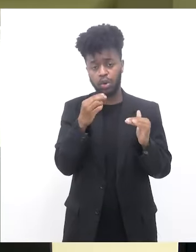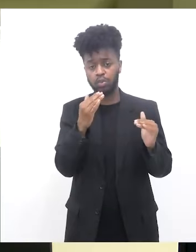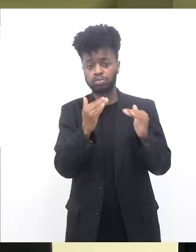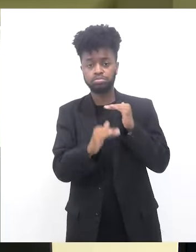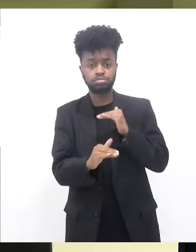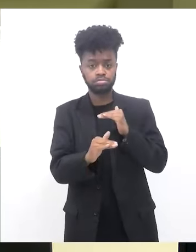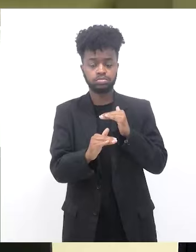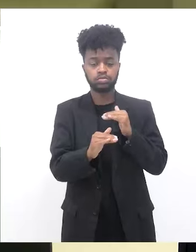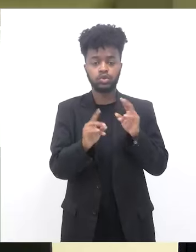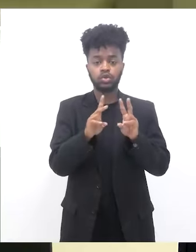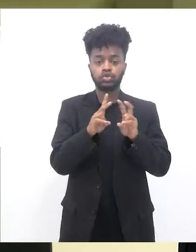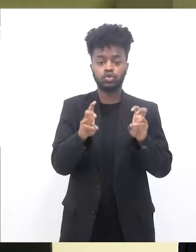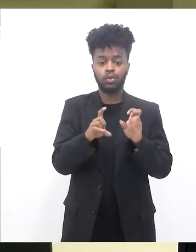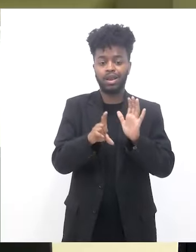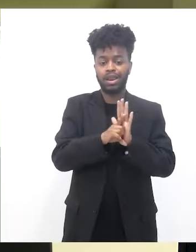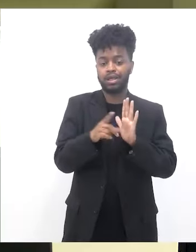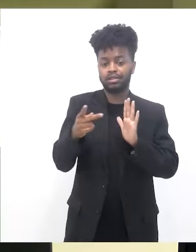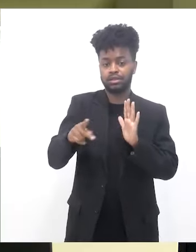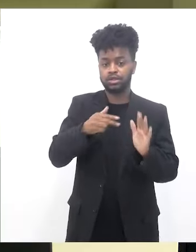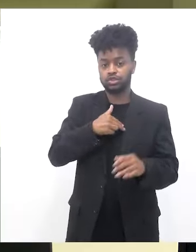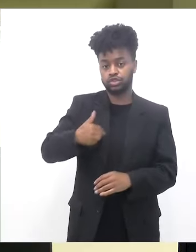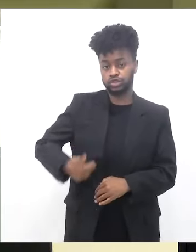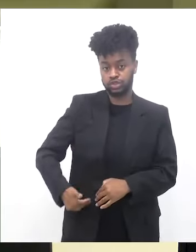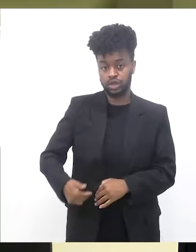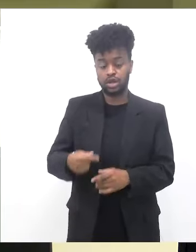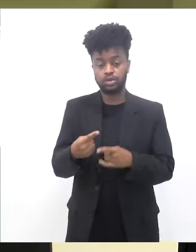com essa determinação na